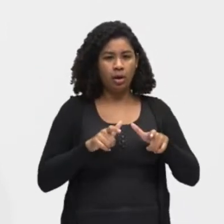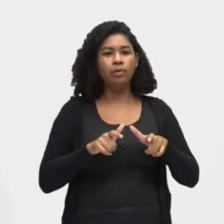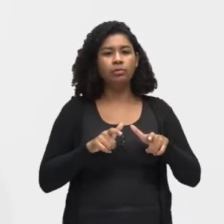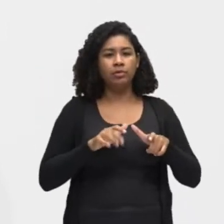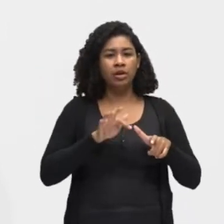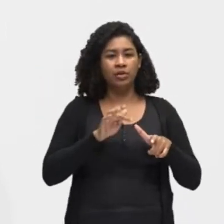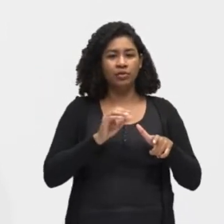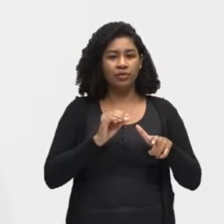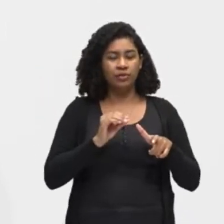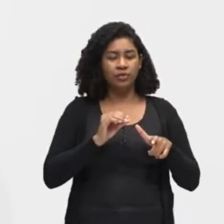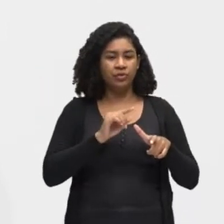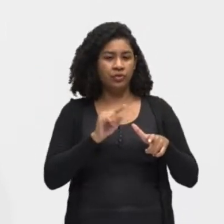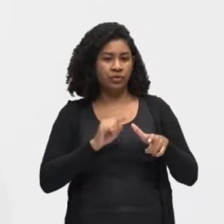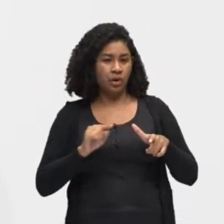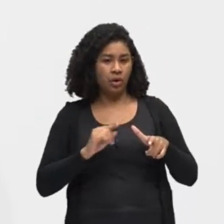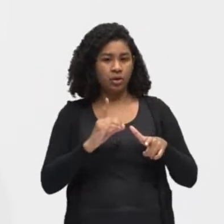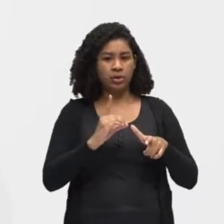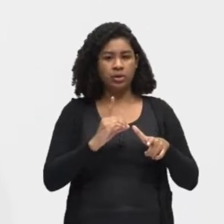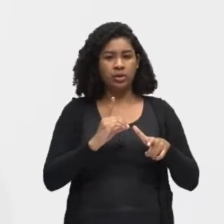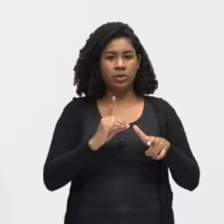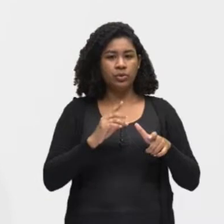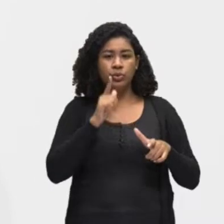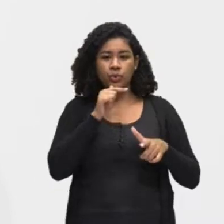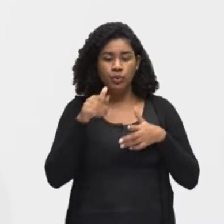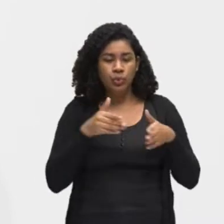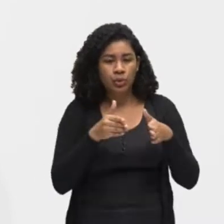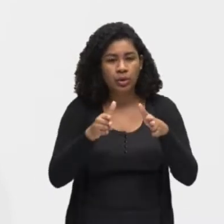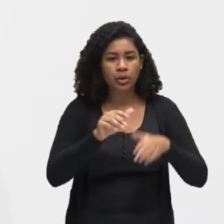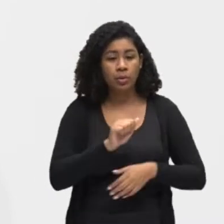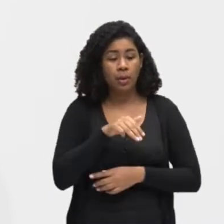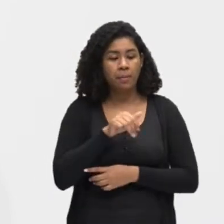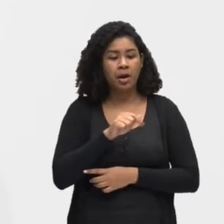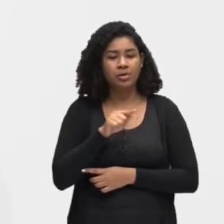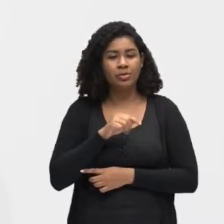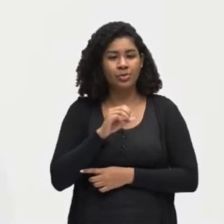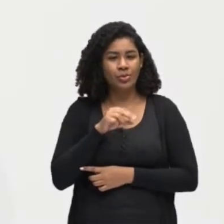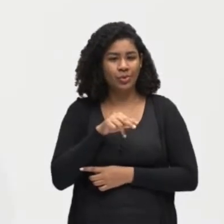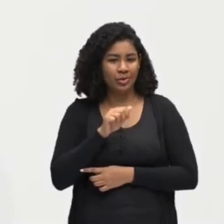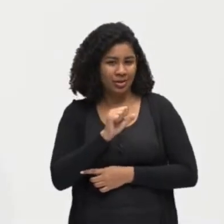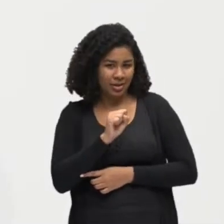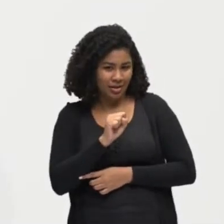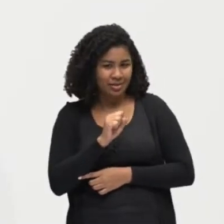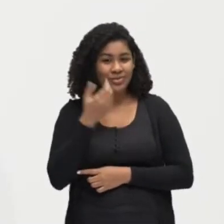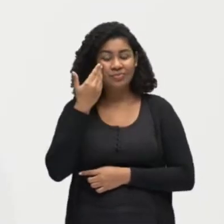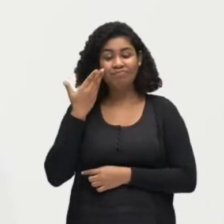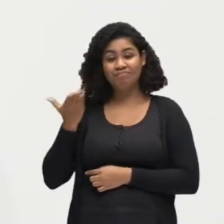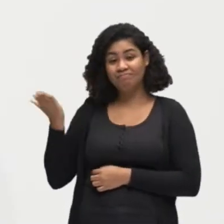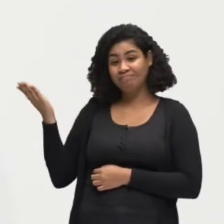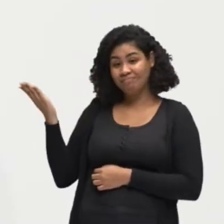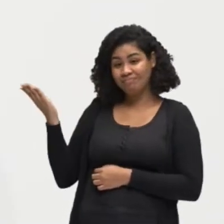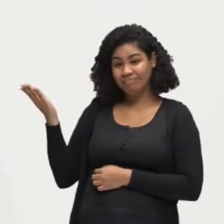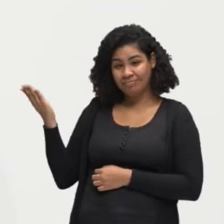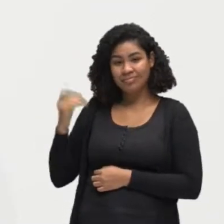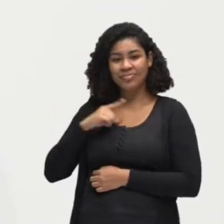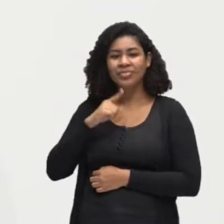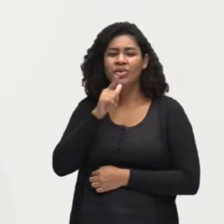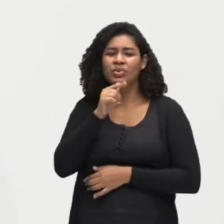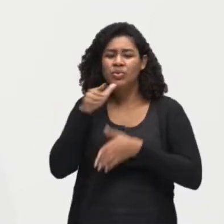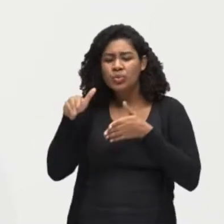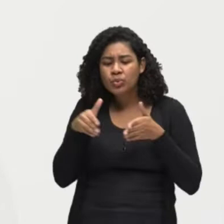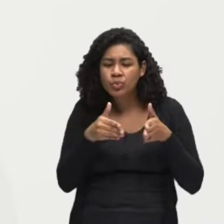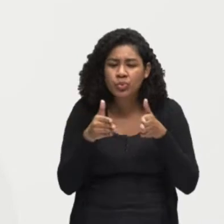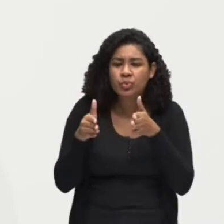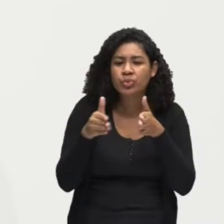em direção às Guianas e depois seguindo para a Espanha. Então, como vocês podem ver, tá bom? Ele vai